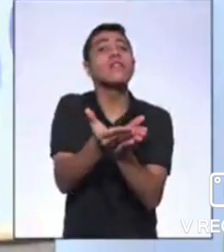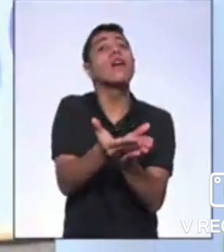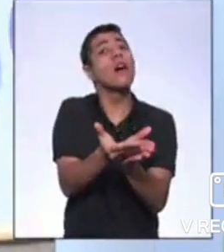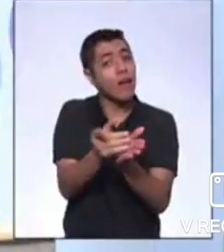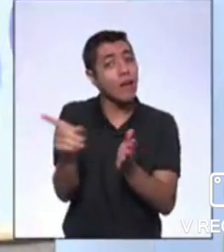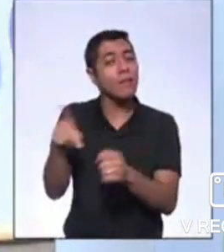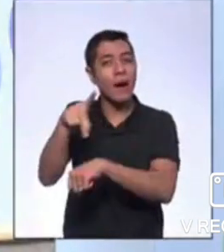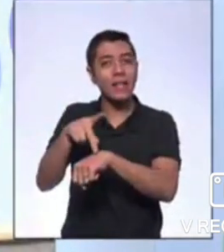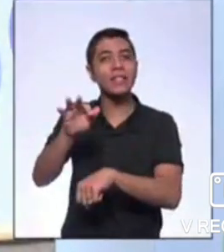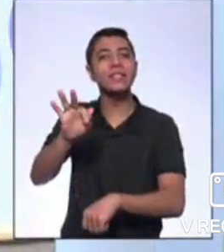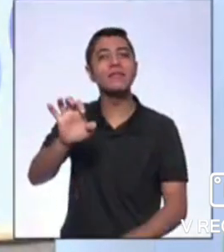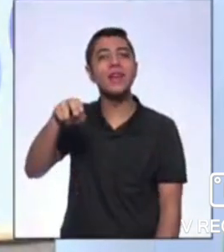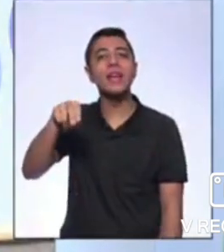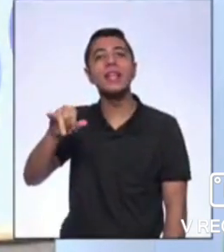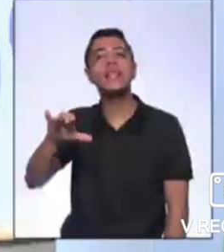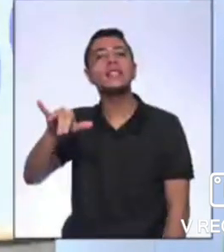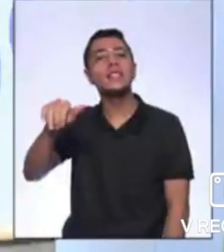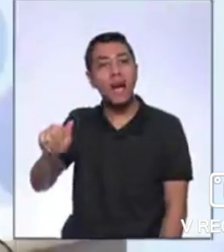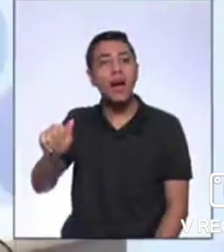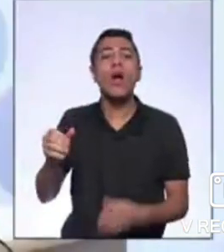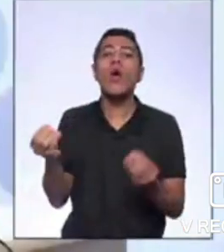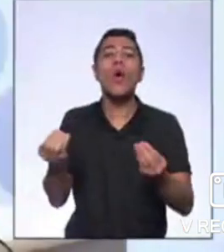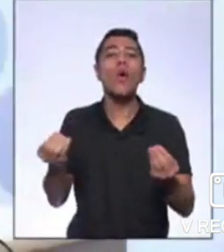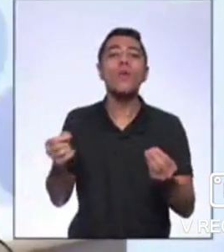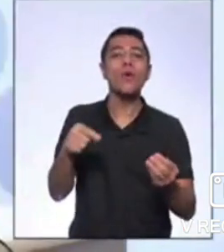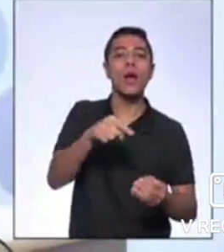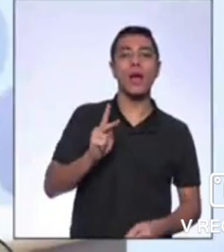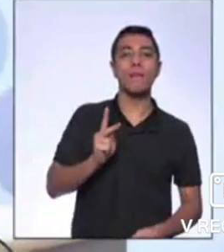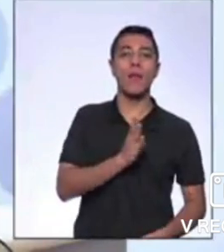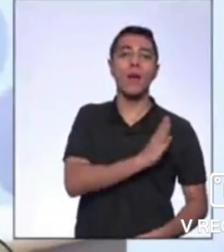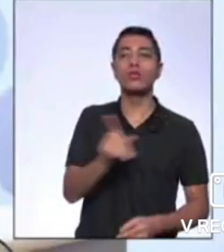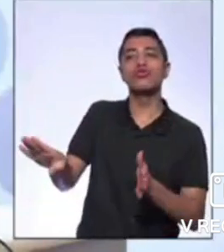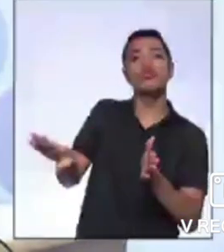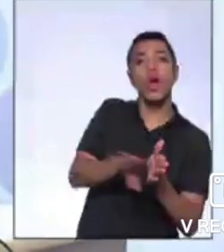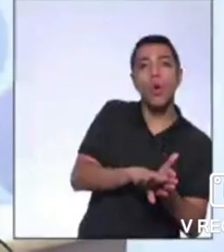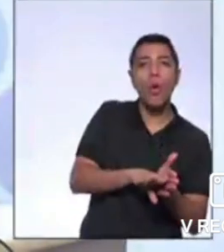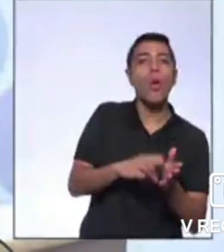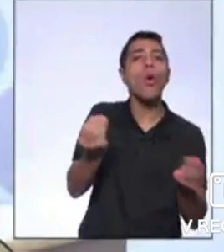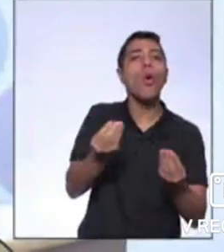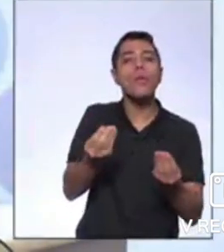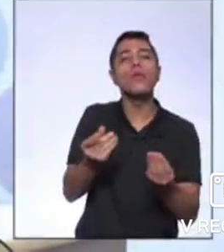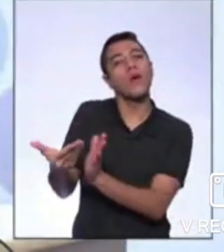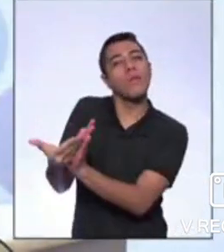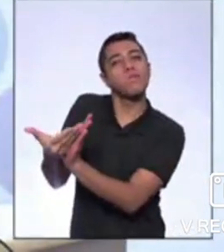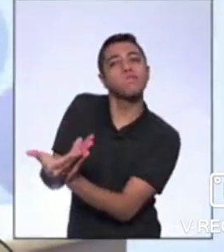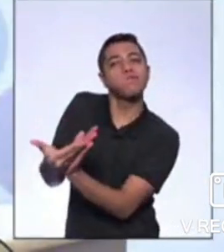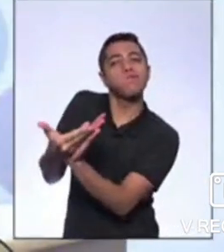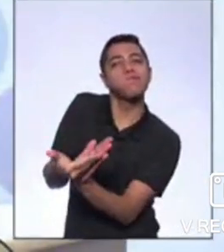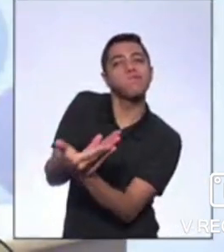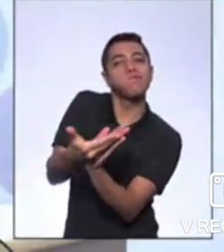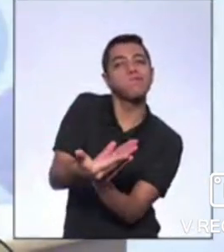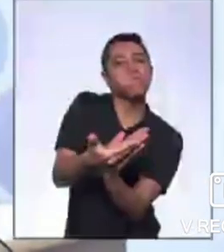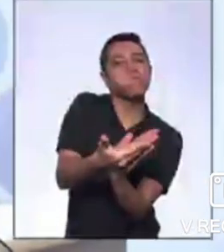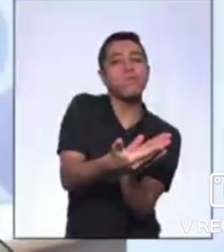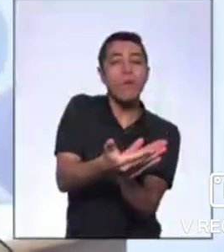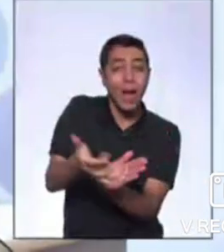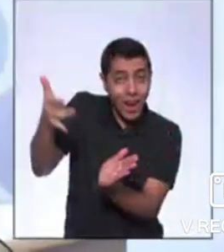dos navios fenícios. Pois é, então já tem um intercâmbio cultural e comercial aí Sim. durante esse período. Então